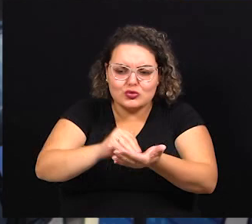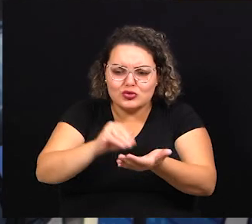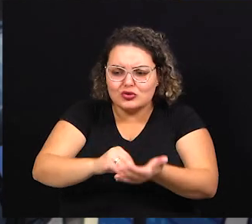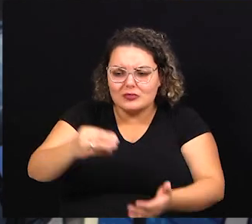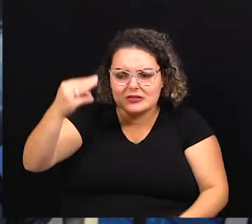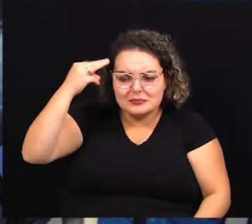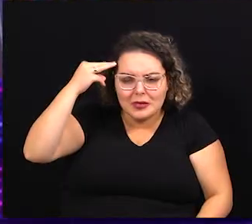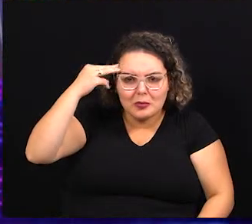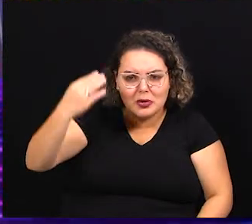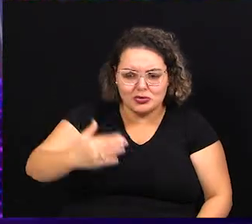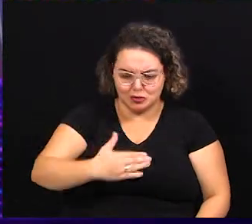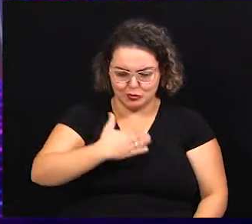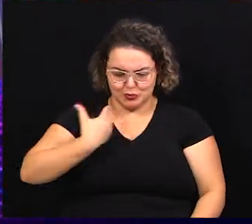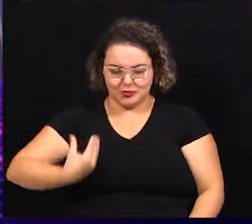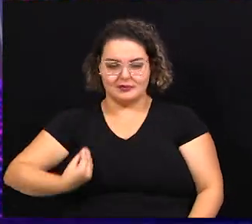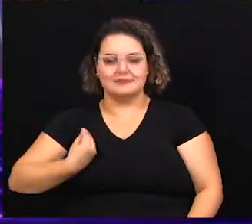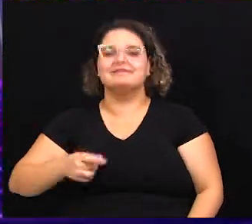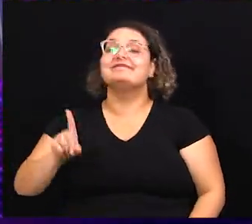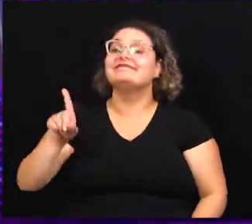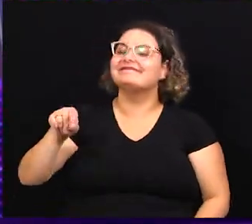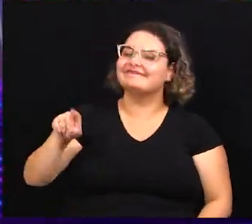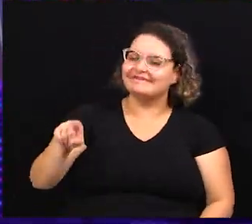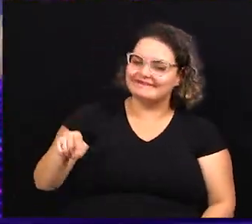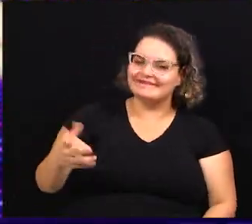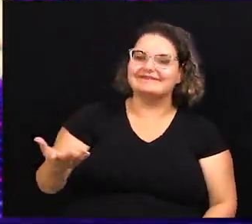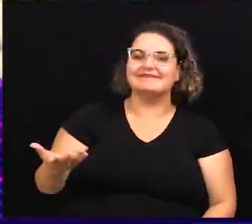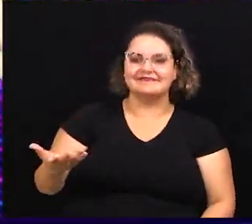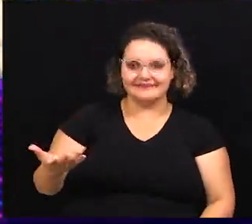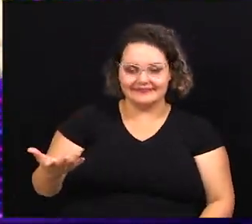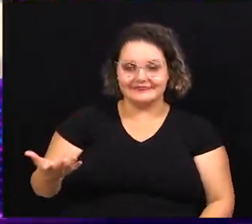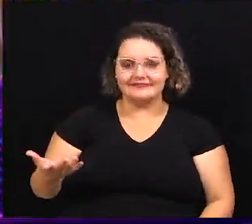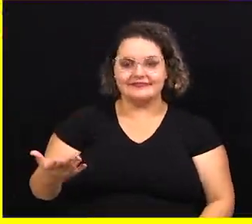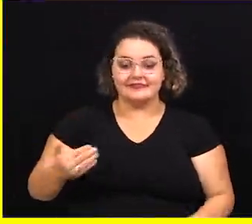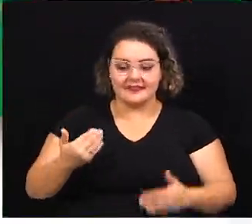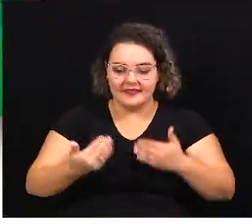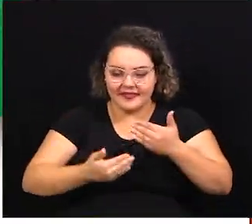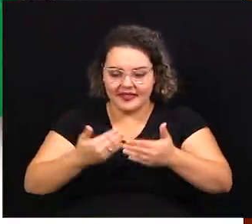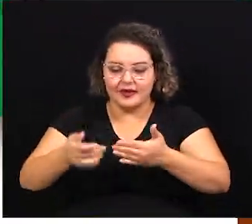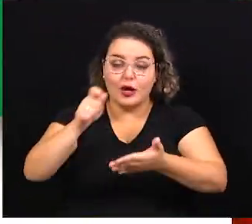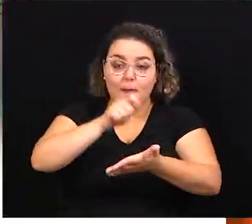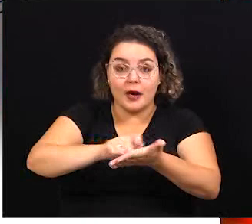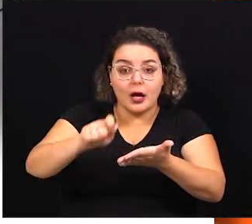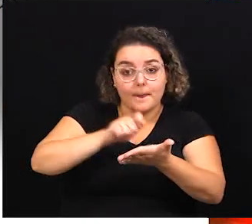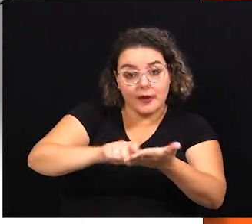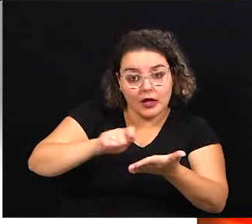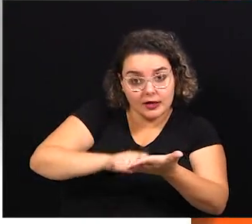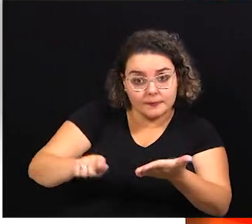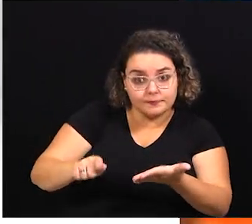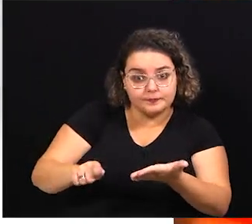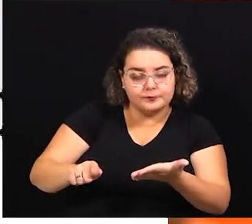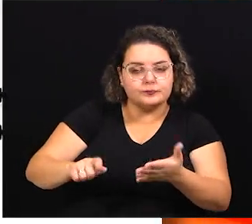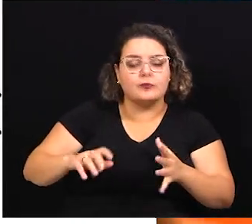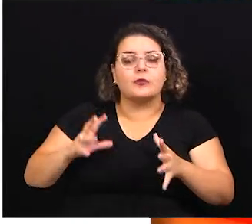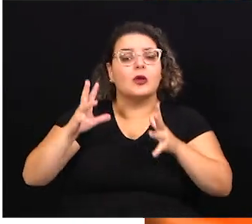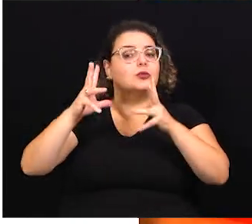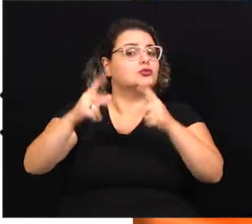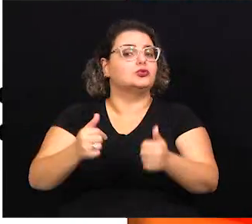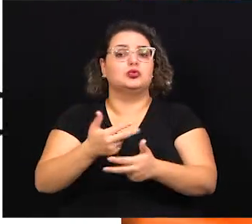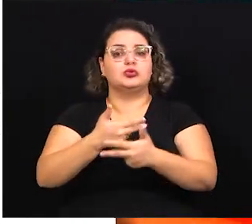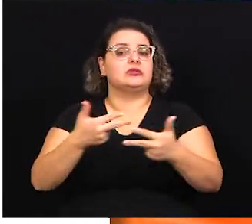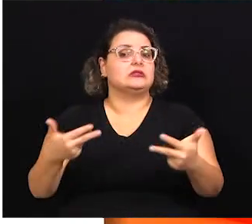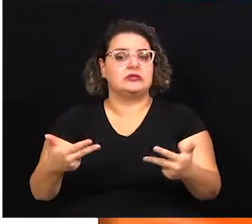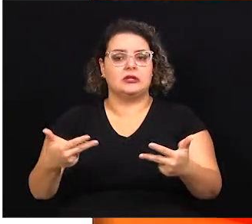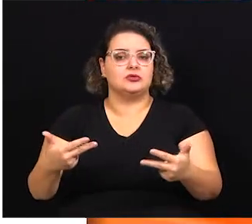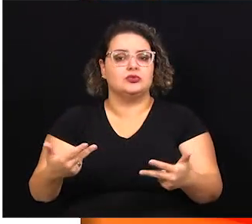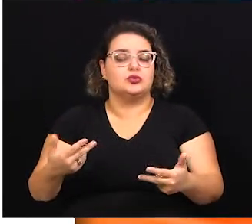de um morto-vivo. Exatamente. A minha intenção realmente com o meu plano de carreira, de escrita, é